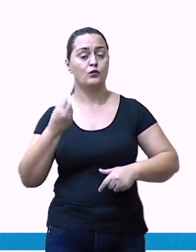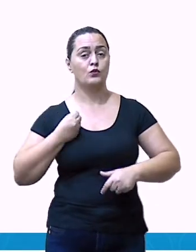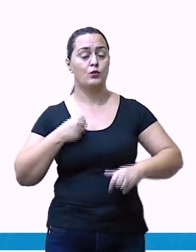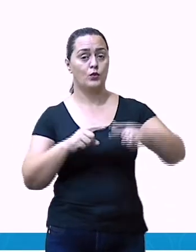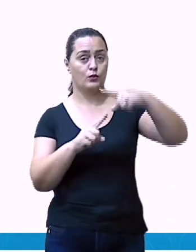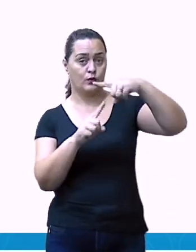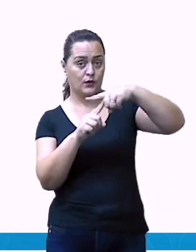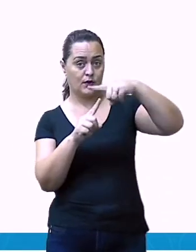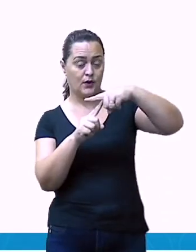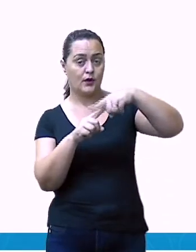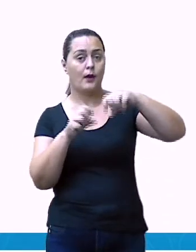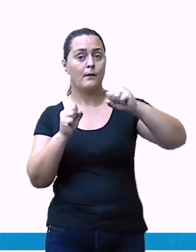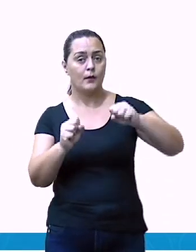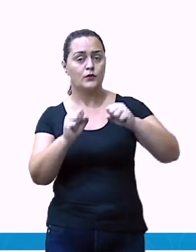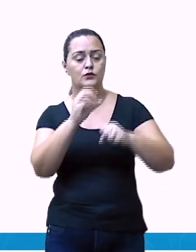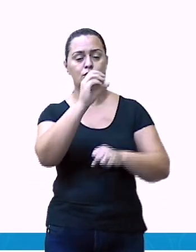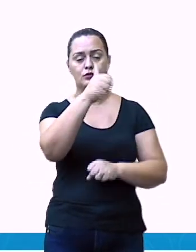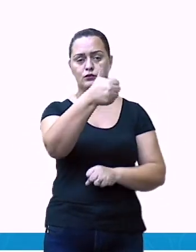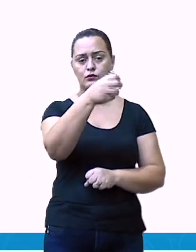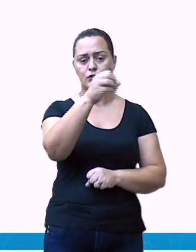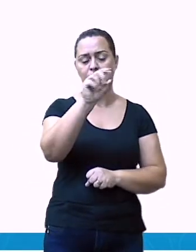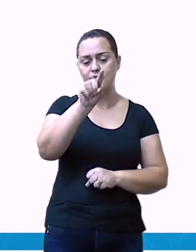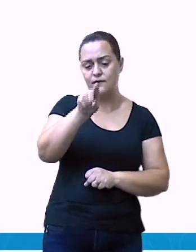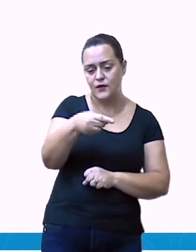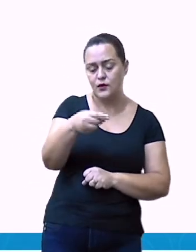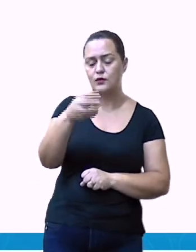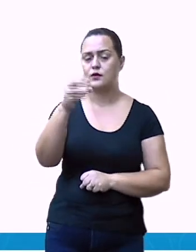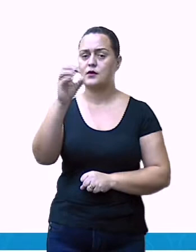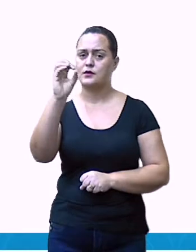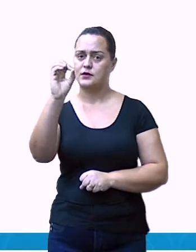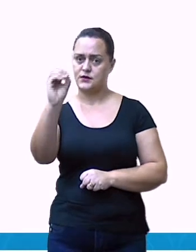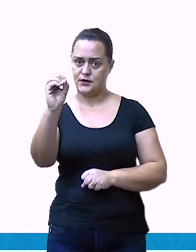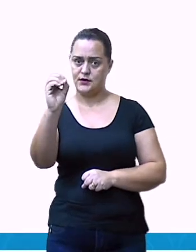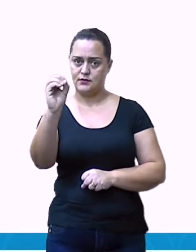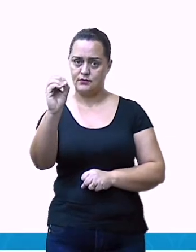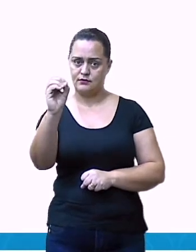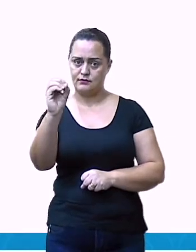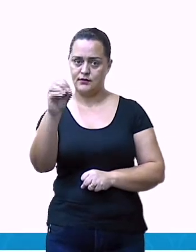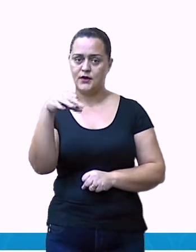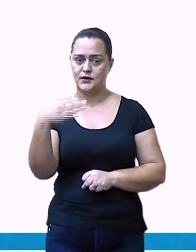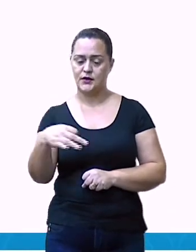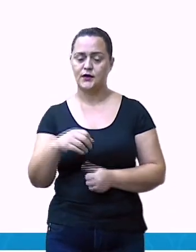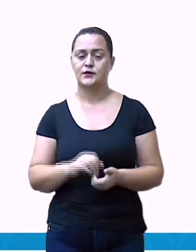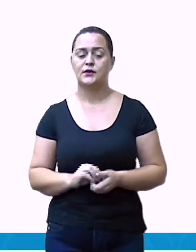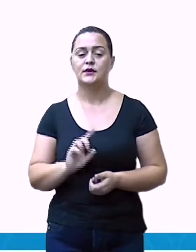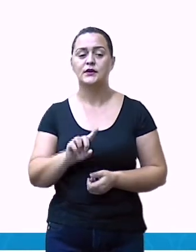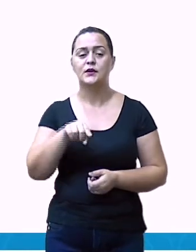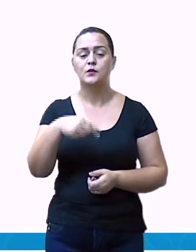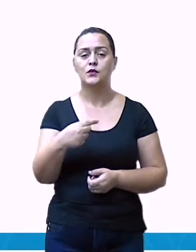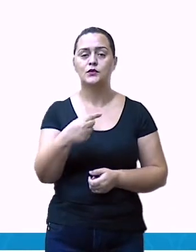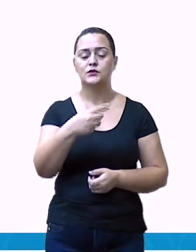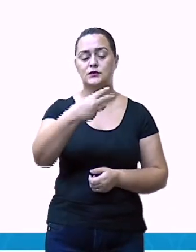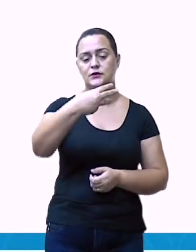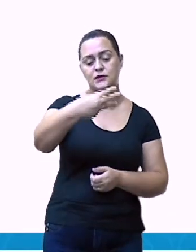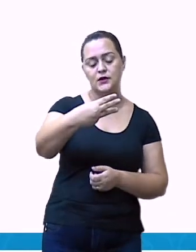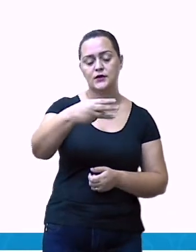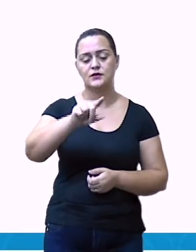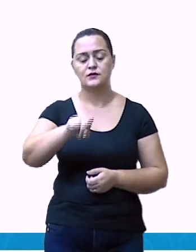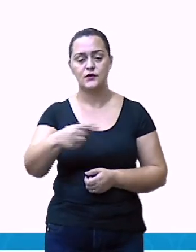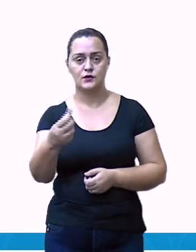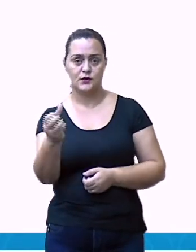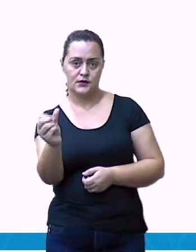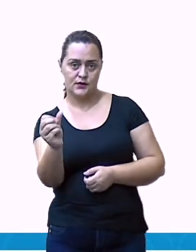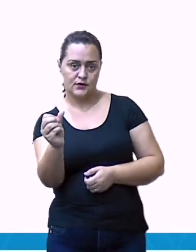vírgula. Após colocar a vírgula, aí sim eu vou acrescentar os algarismos 3 e o